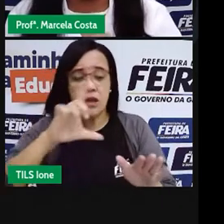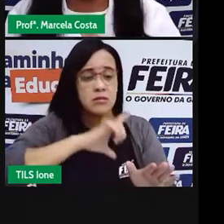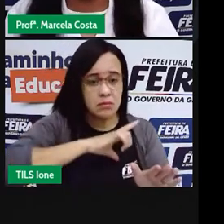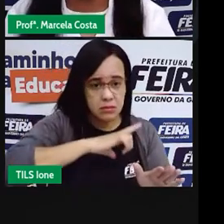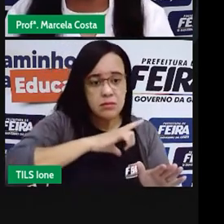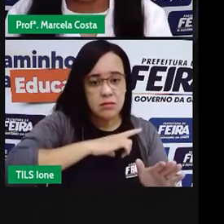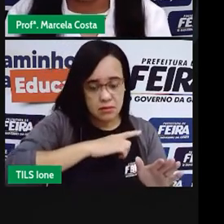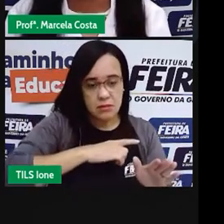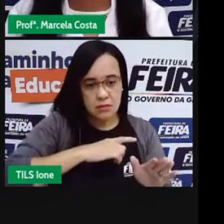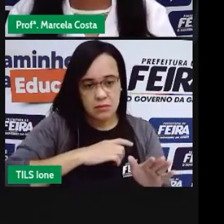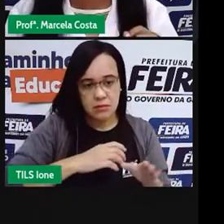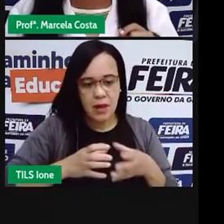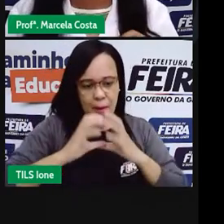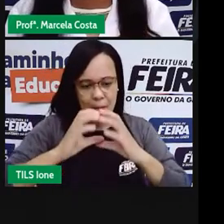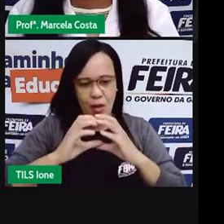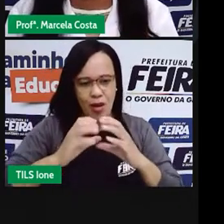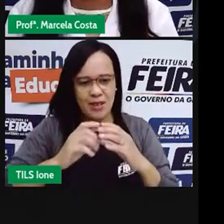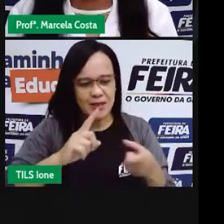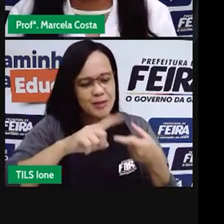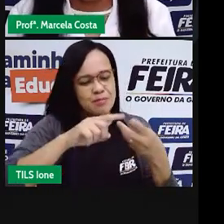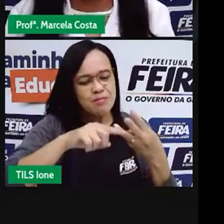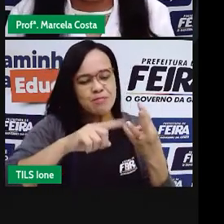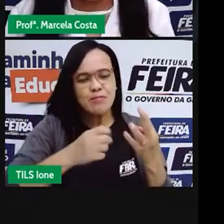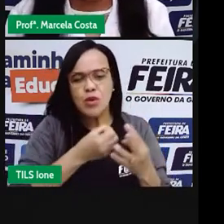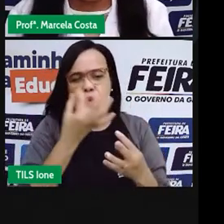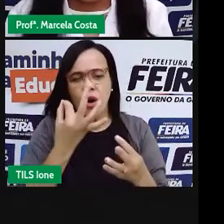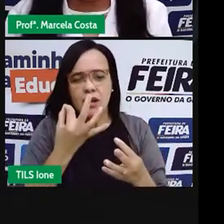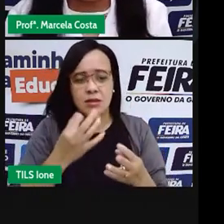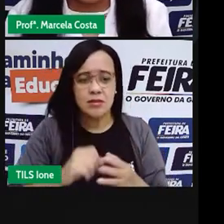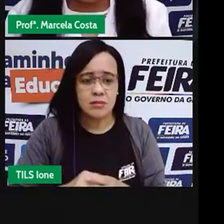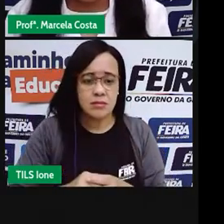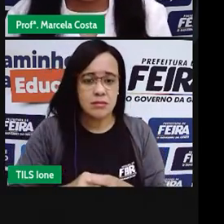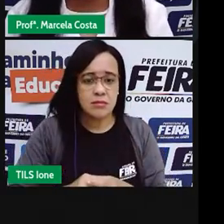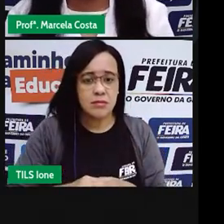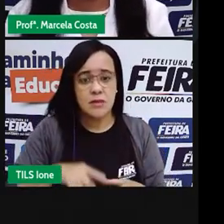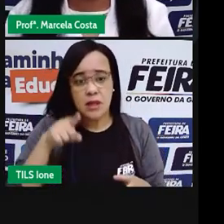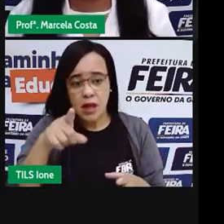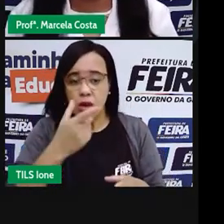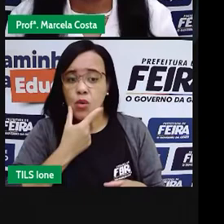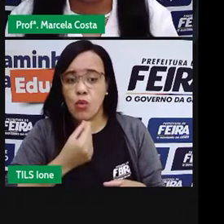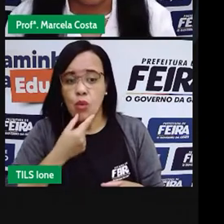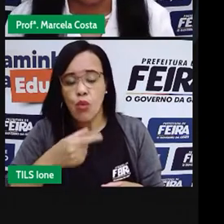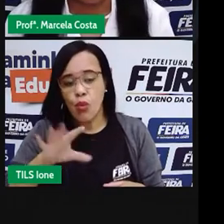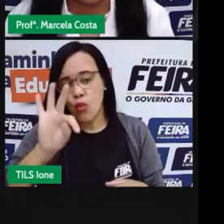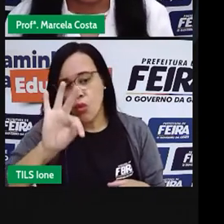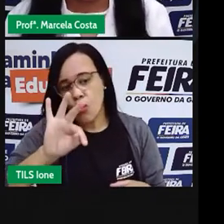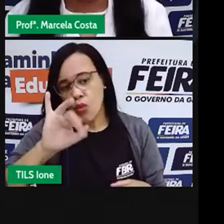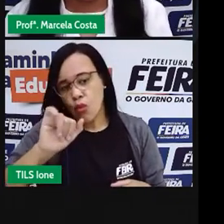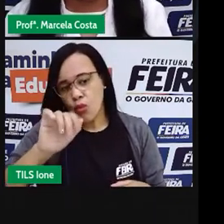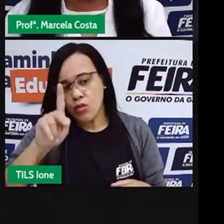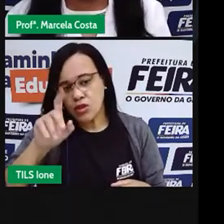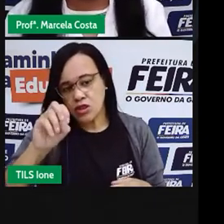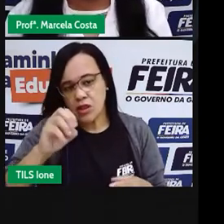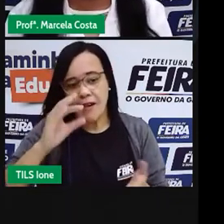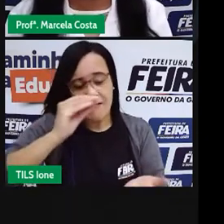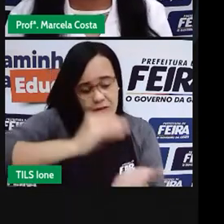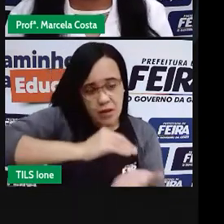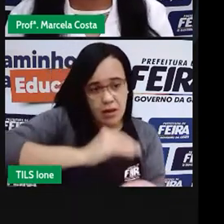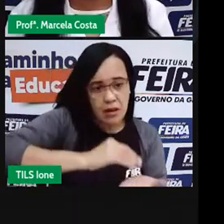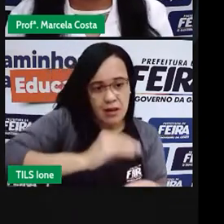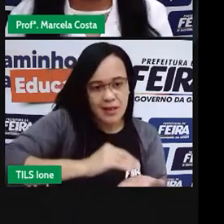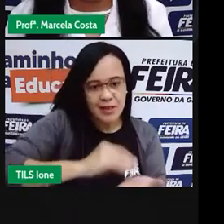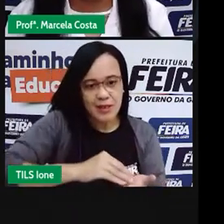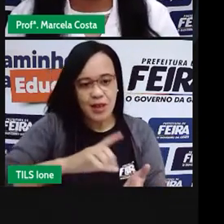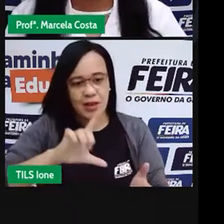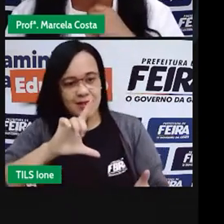para a gente contar quanto é que o Thiago tem e quanto é que falta para ele completar a